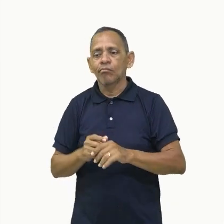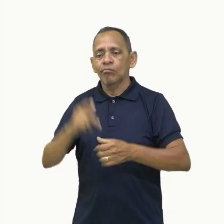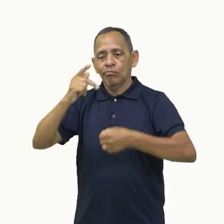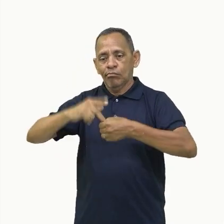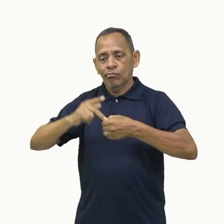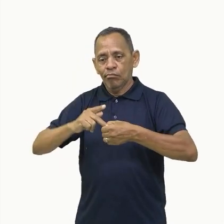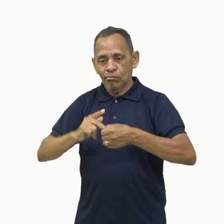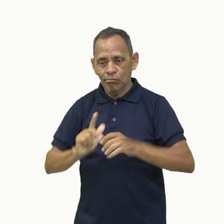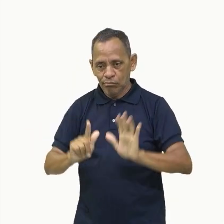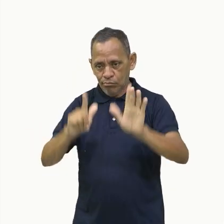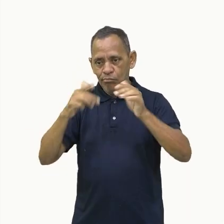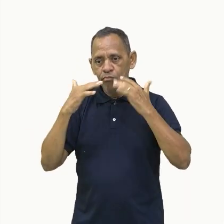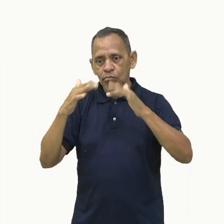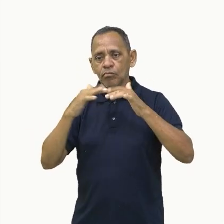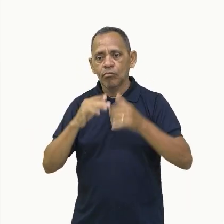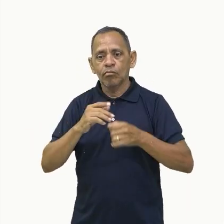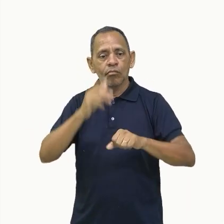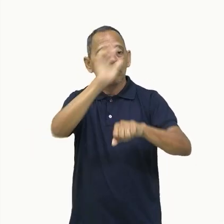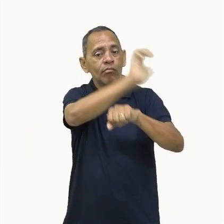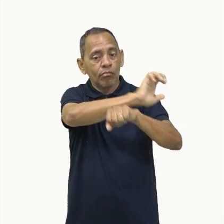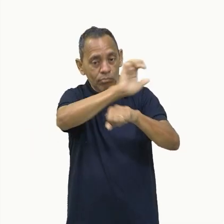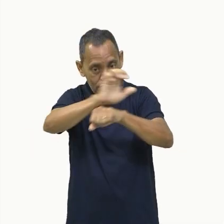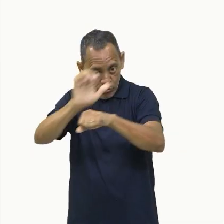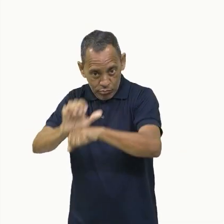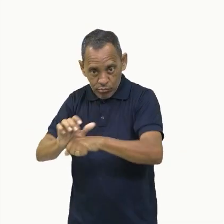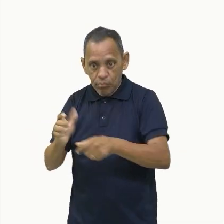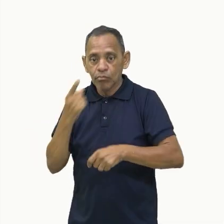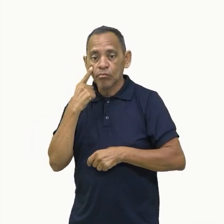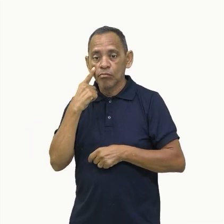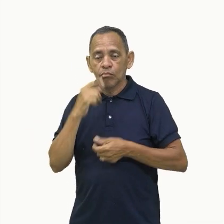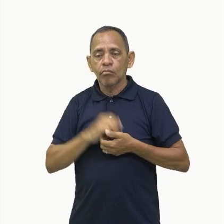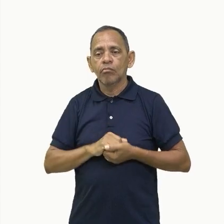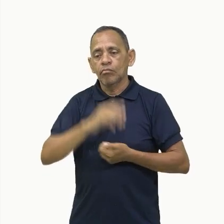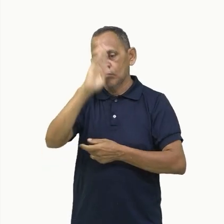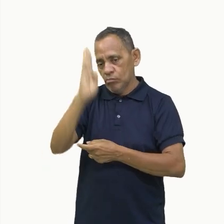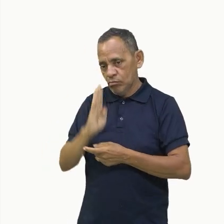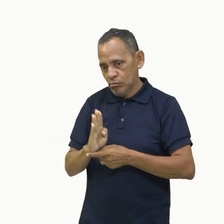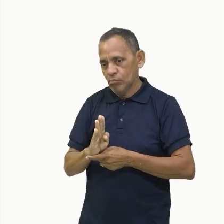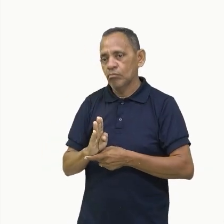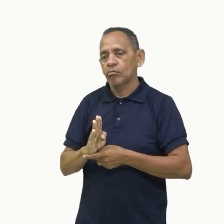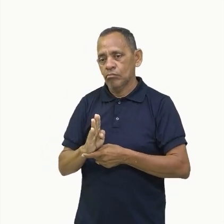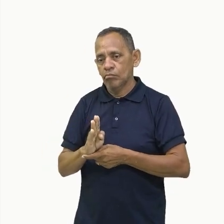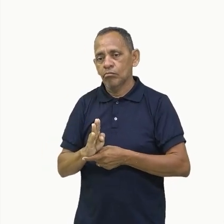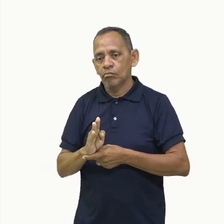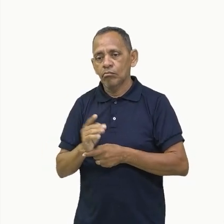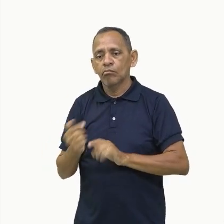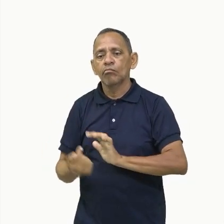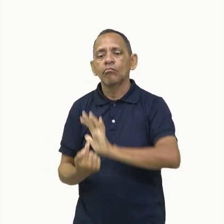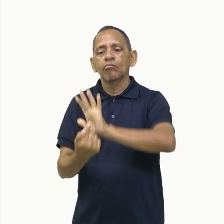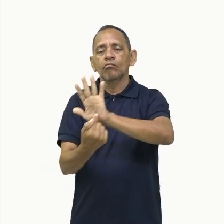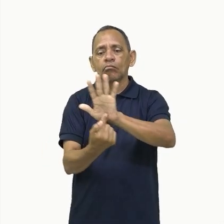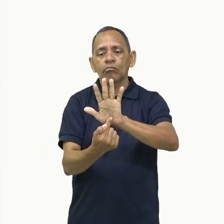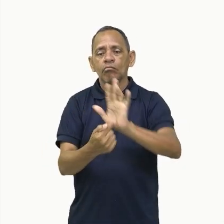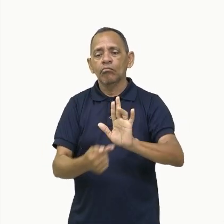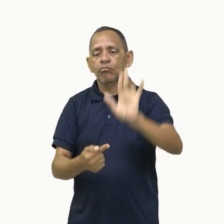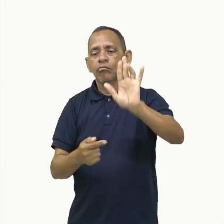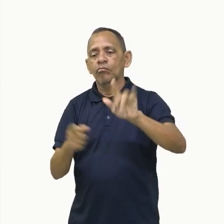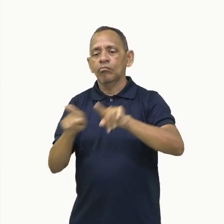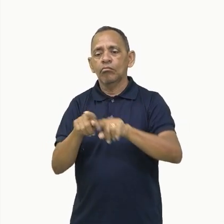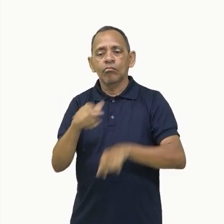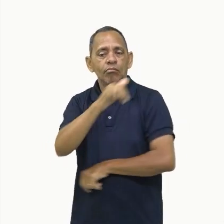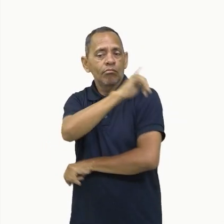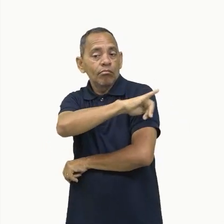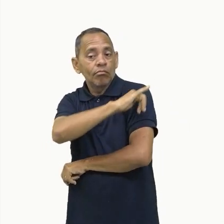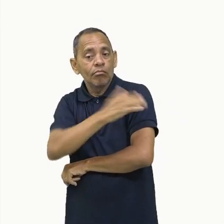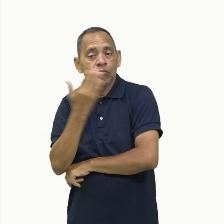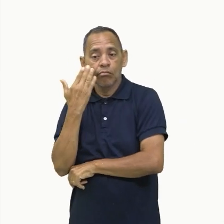só, a gente pode observar, né, os estados brasileiros que acabam se destacando. Olha só o Rio de Janeiro,